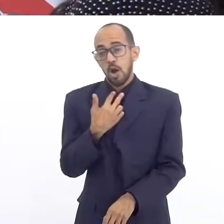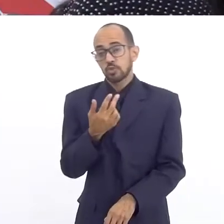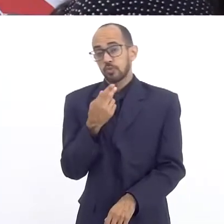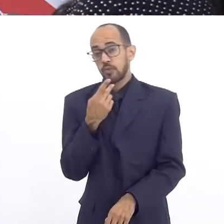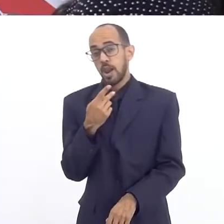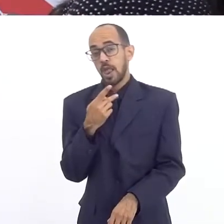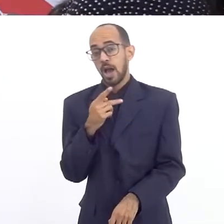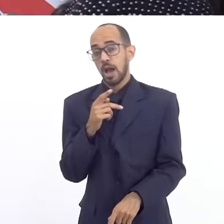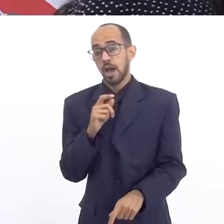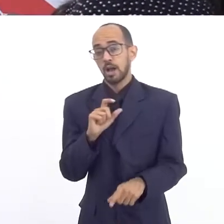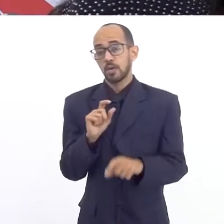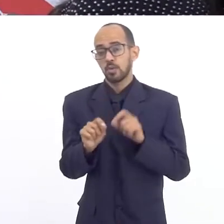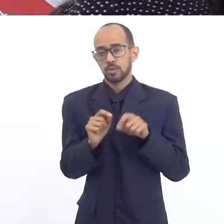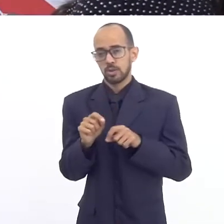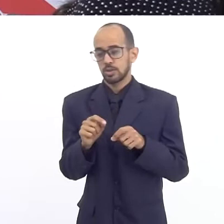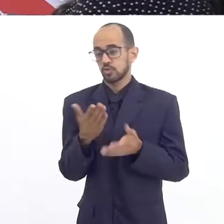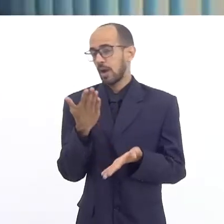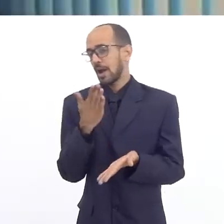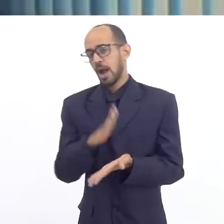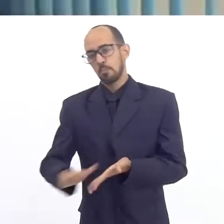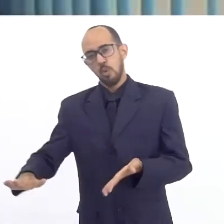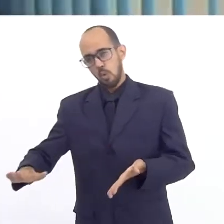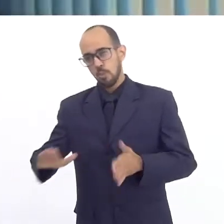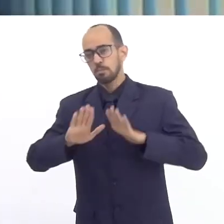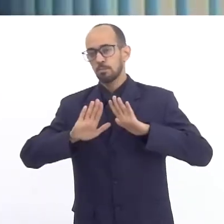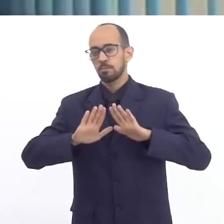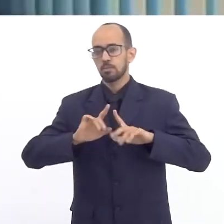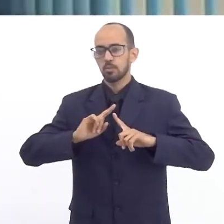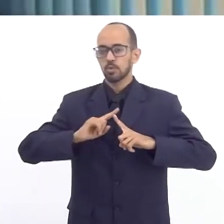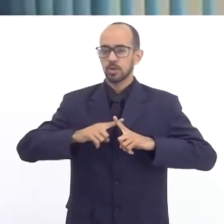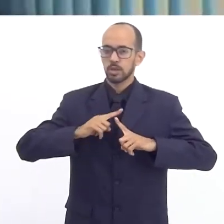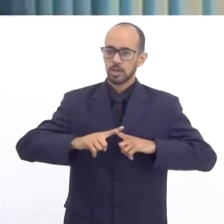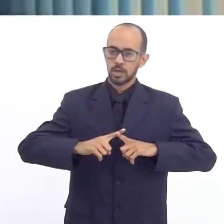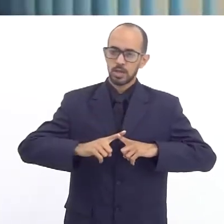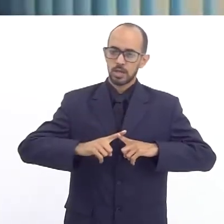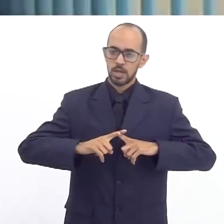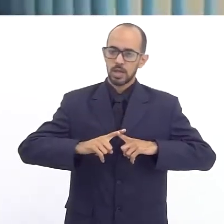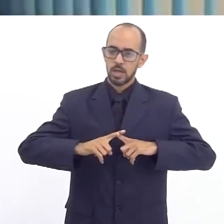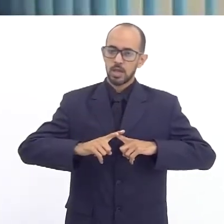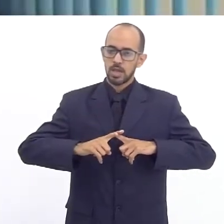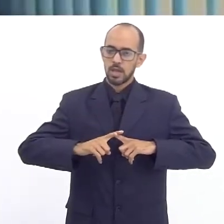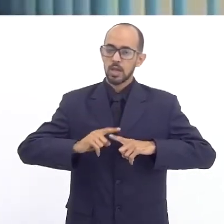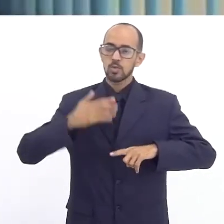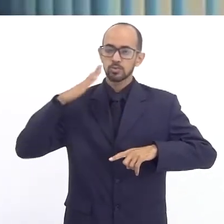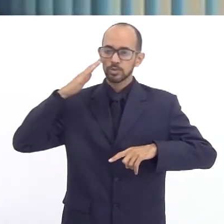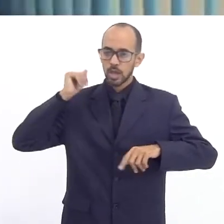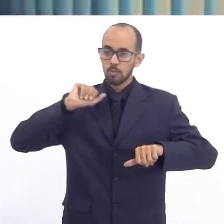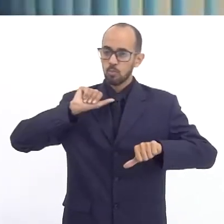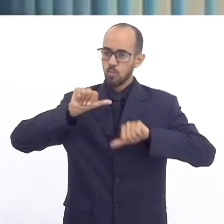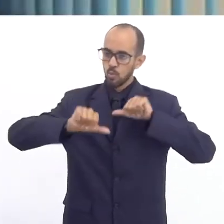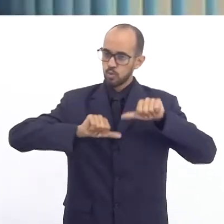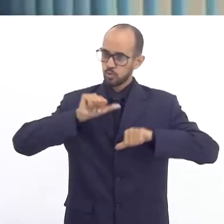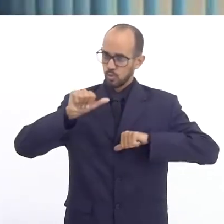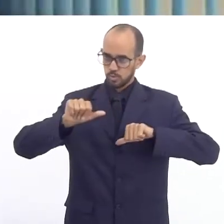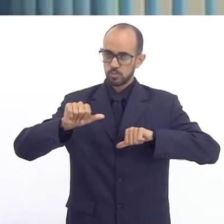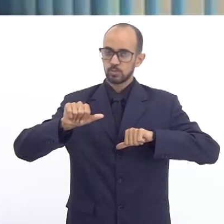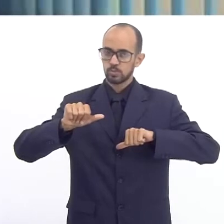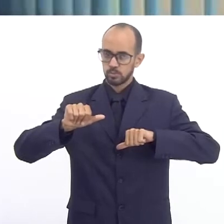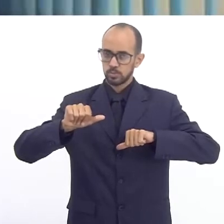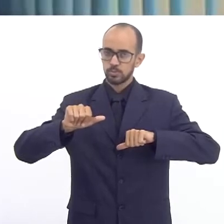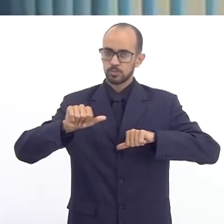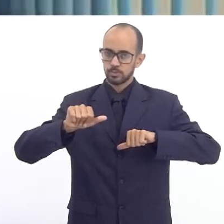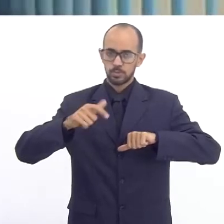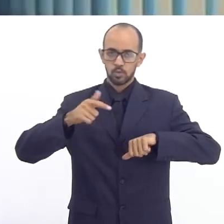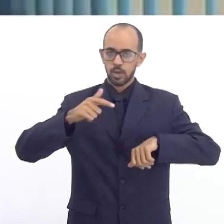não posso afirmar que isso tenha acabado totalmente. Mas mudou muitíssimo,